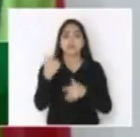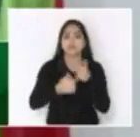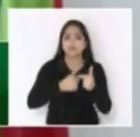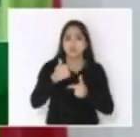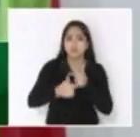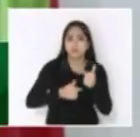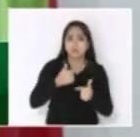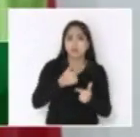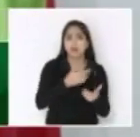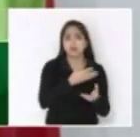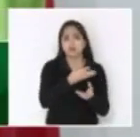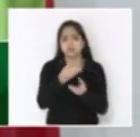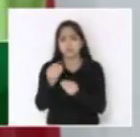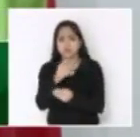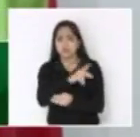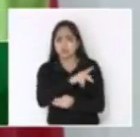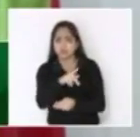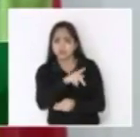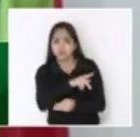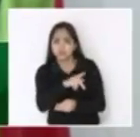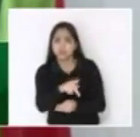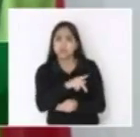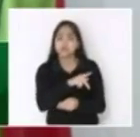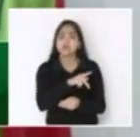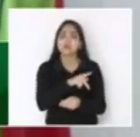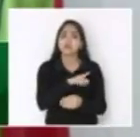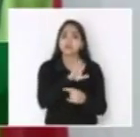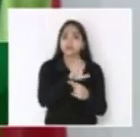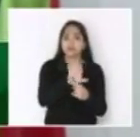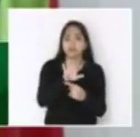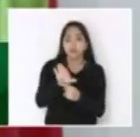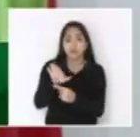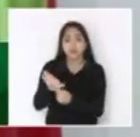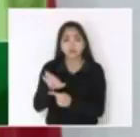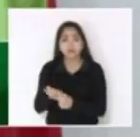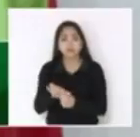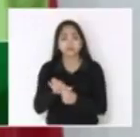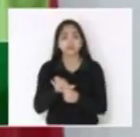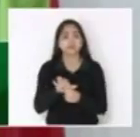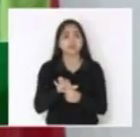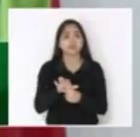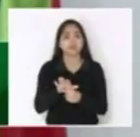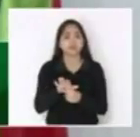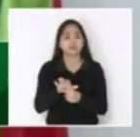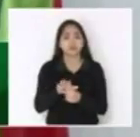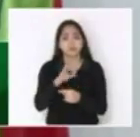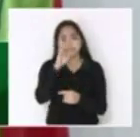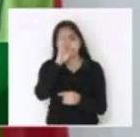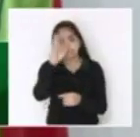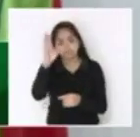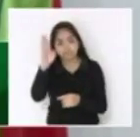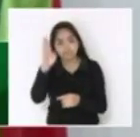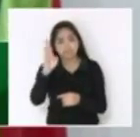muitos educadores persistem, né, na busca, principalmente,